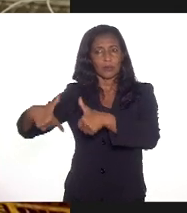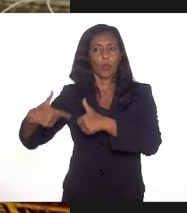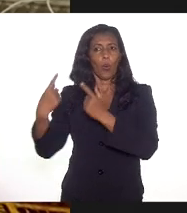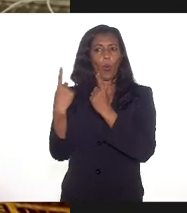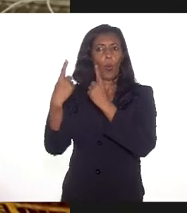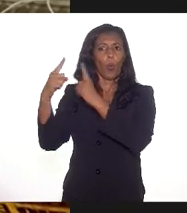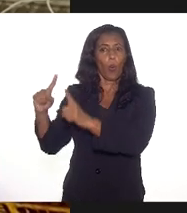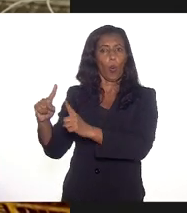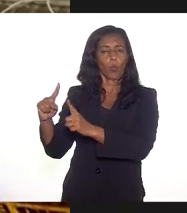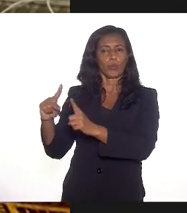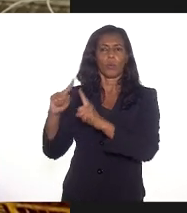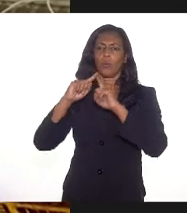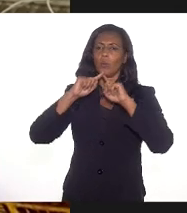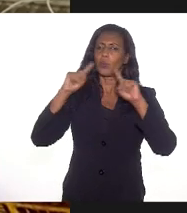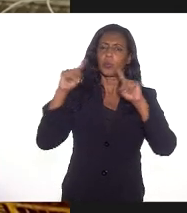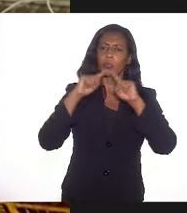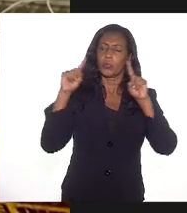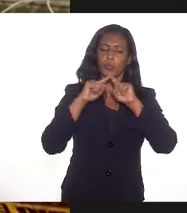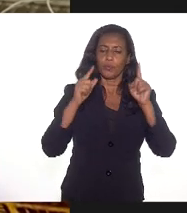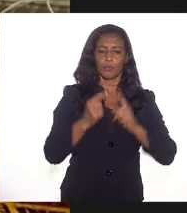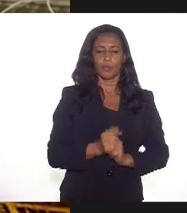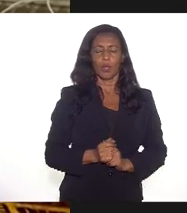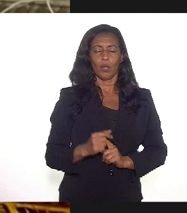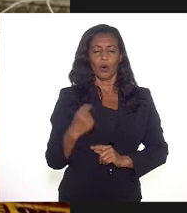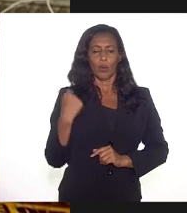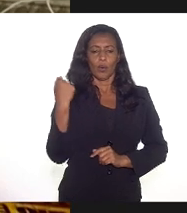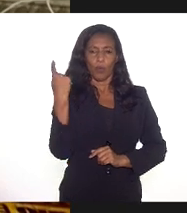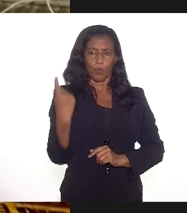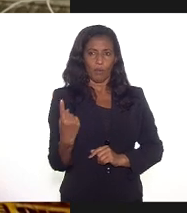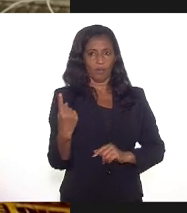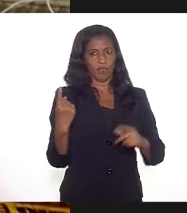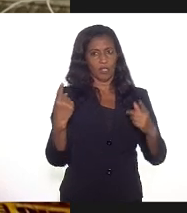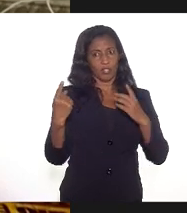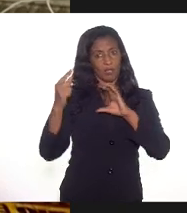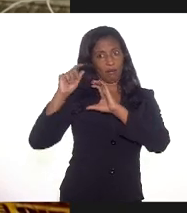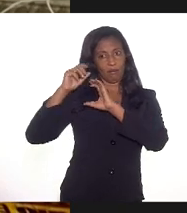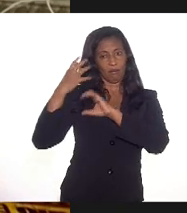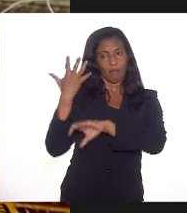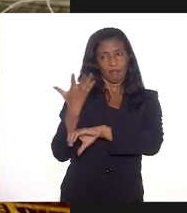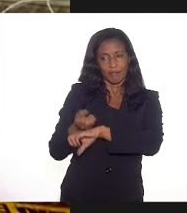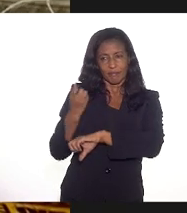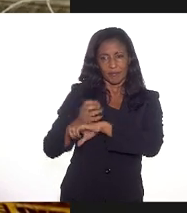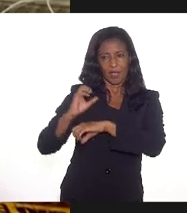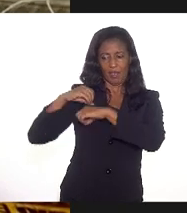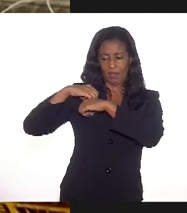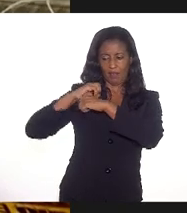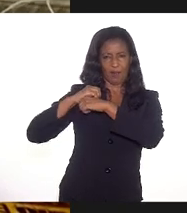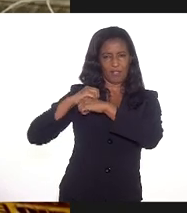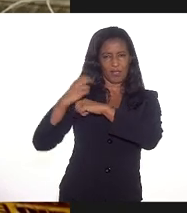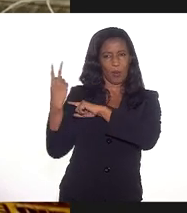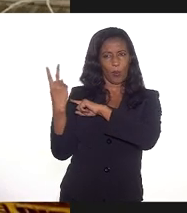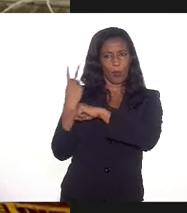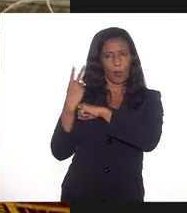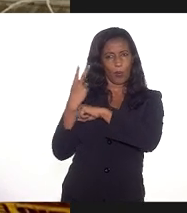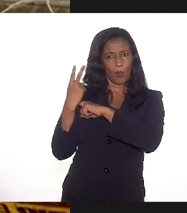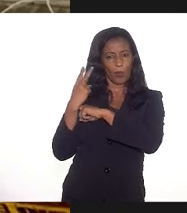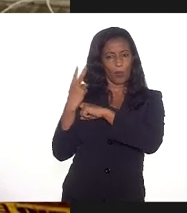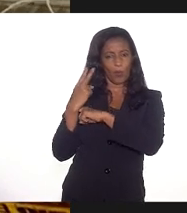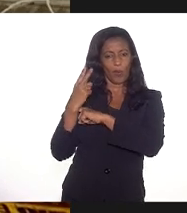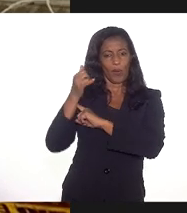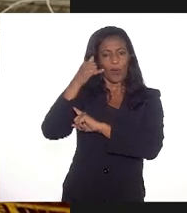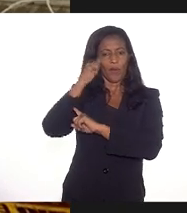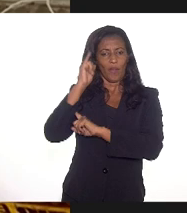possíveis questionamentos, uma vez que as gravações irão preservar a atuação